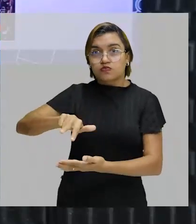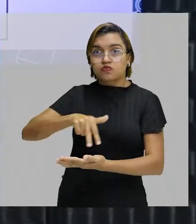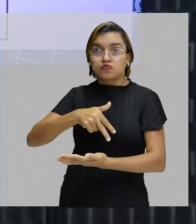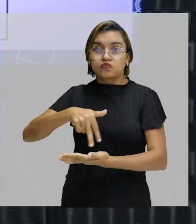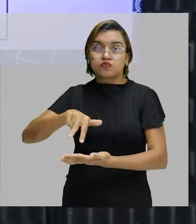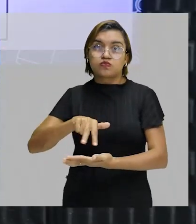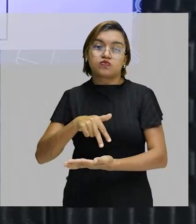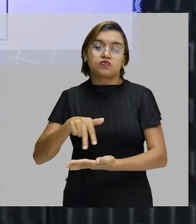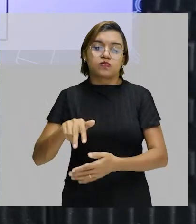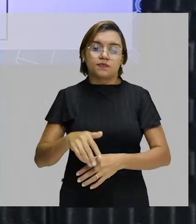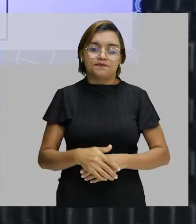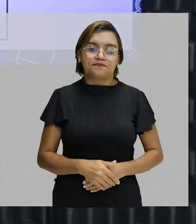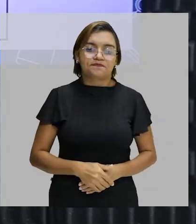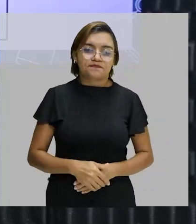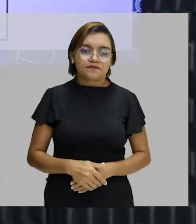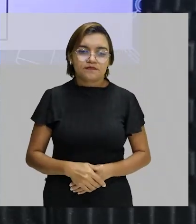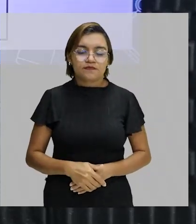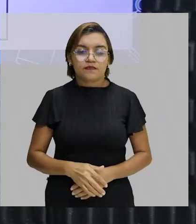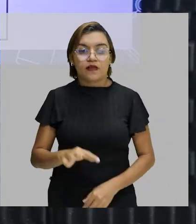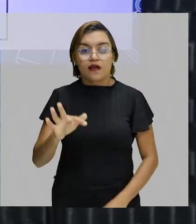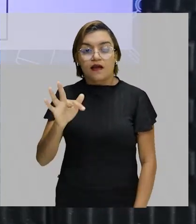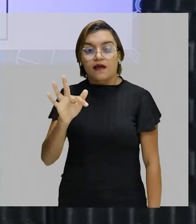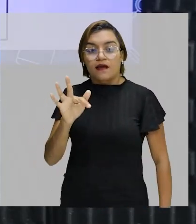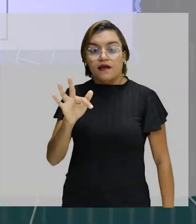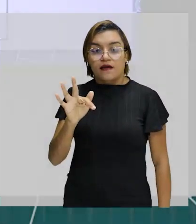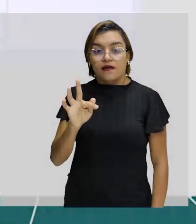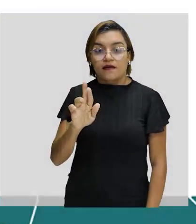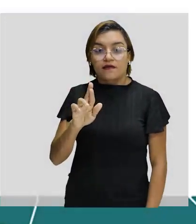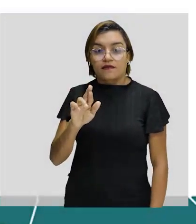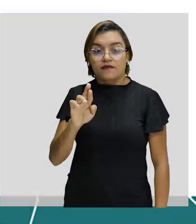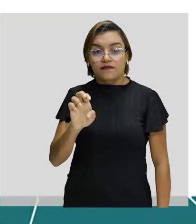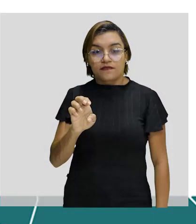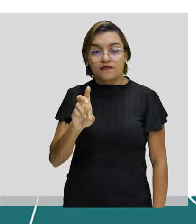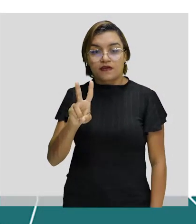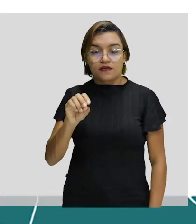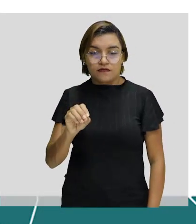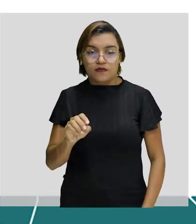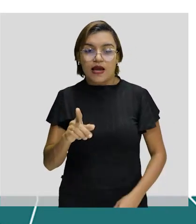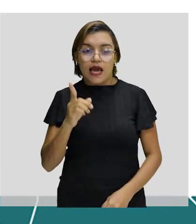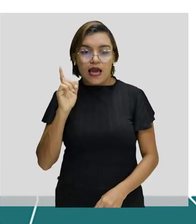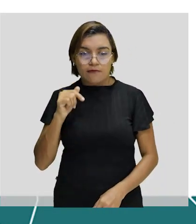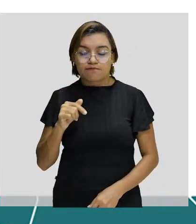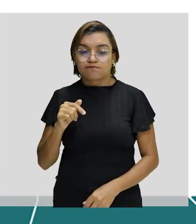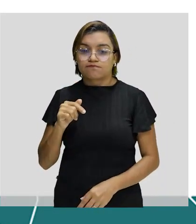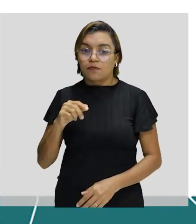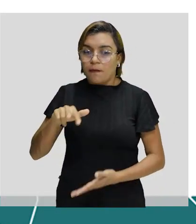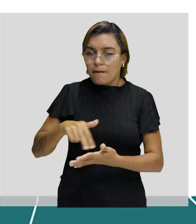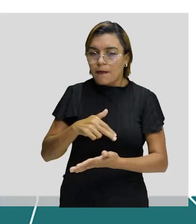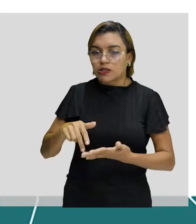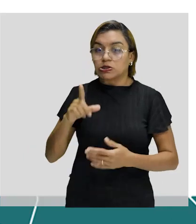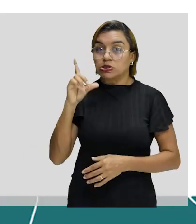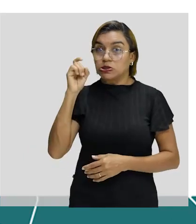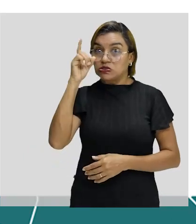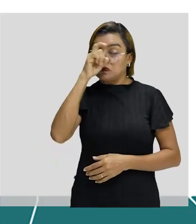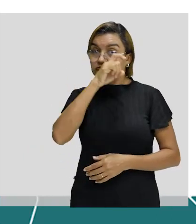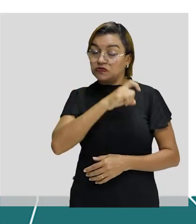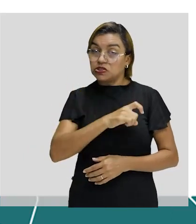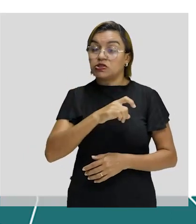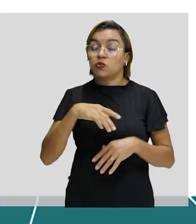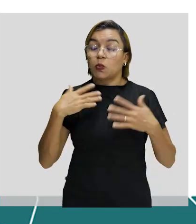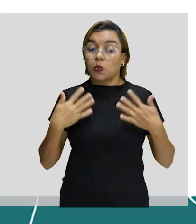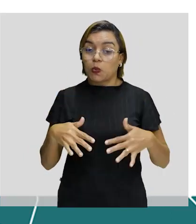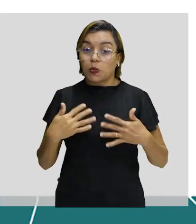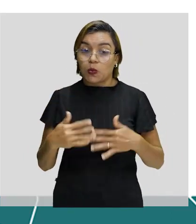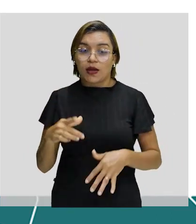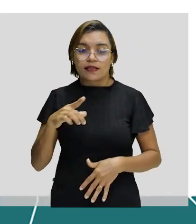pouco. O frevo é uma dança complexa que conta com diferentes passos.